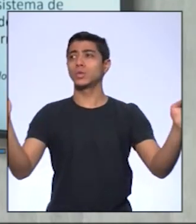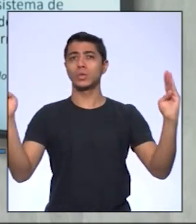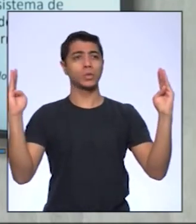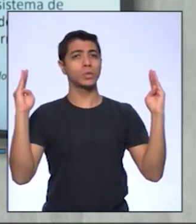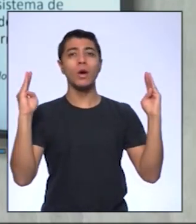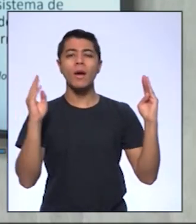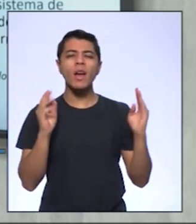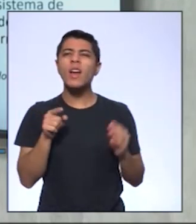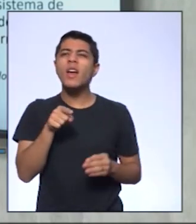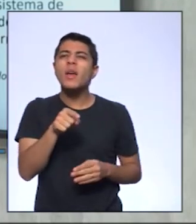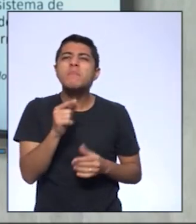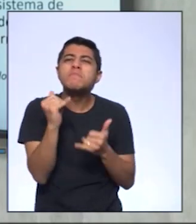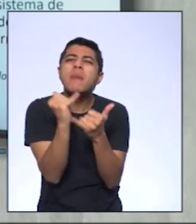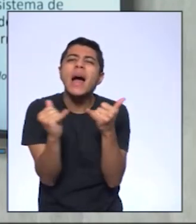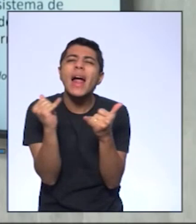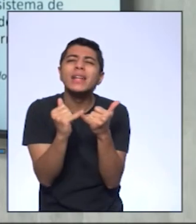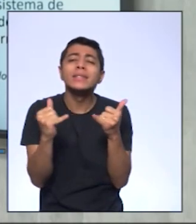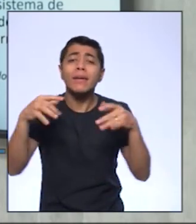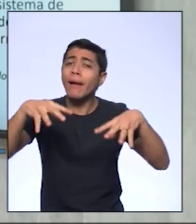que lembra muito de um castelo medieval.